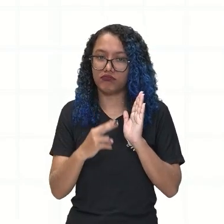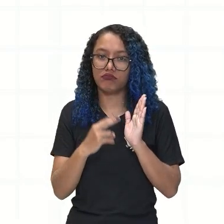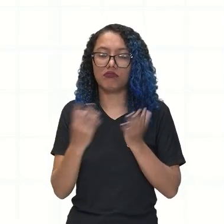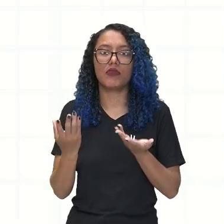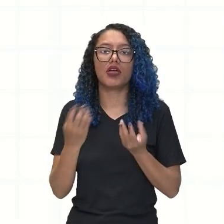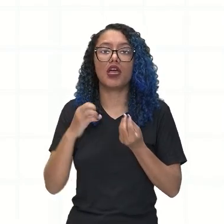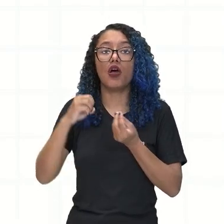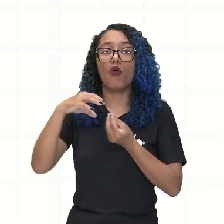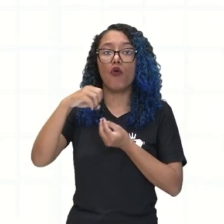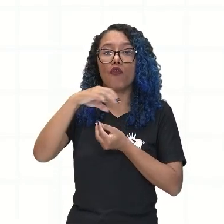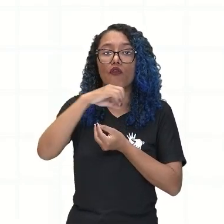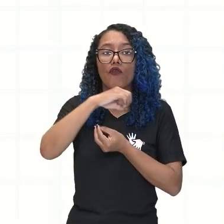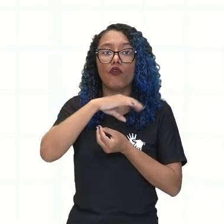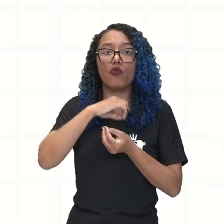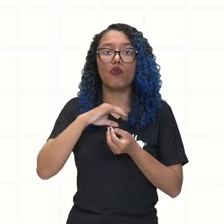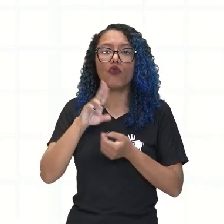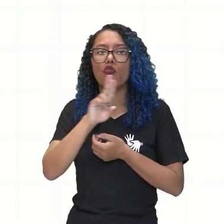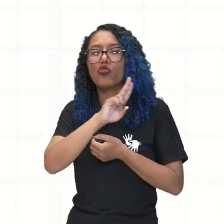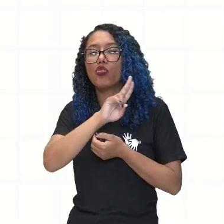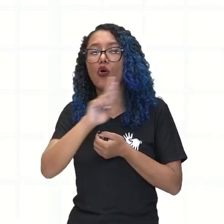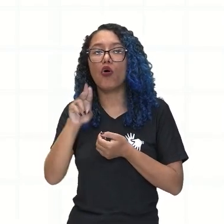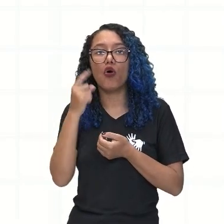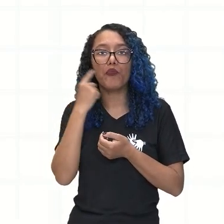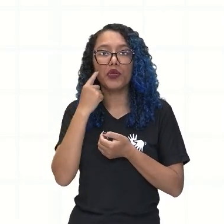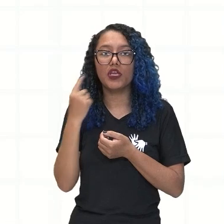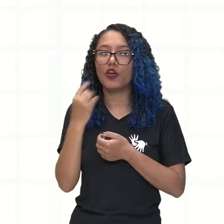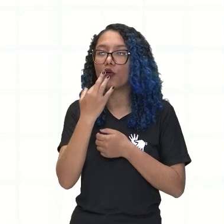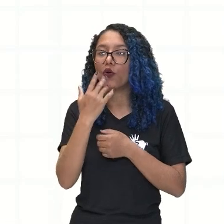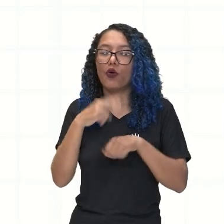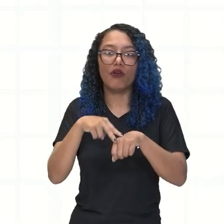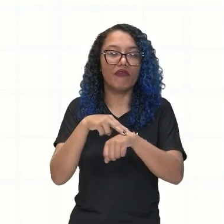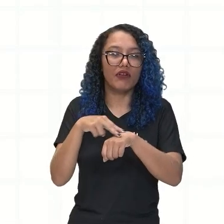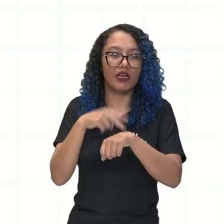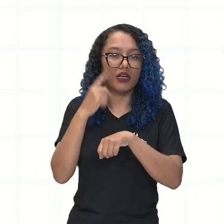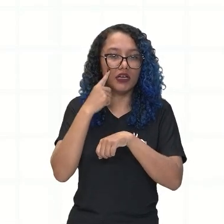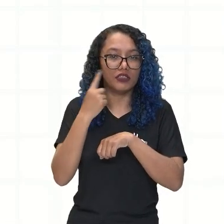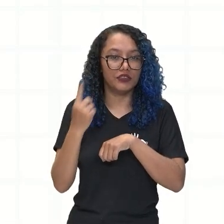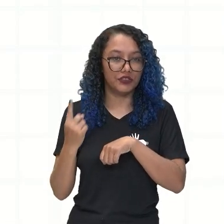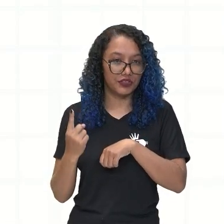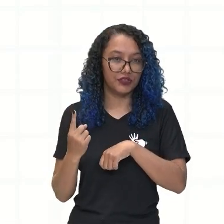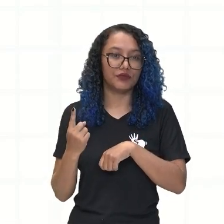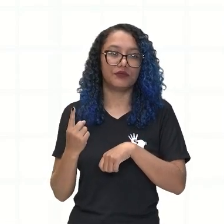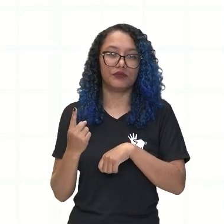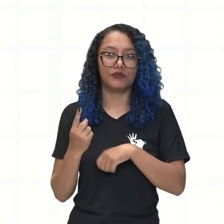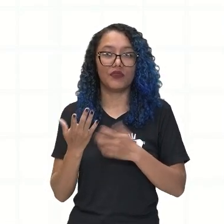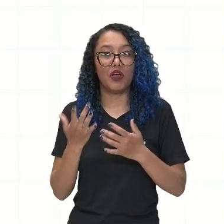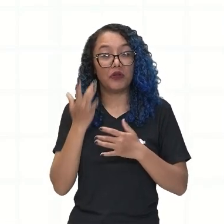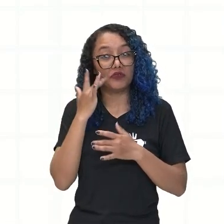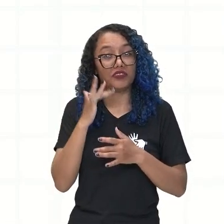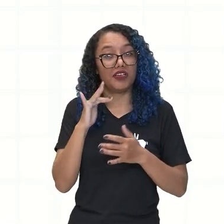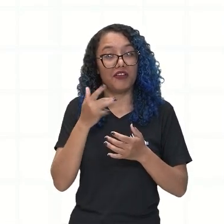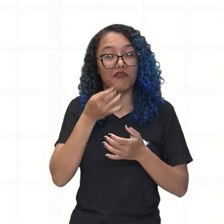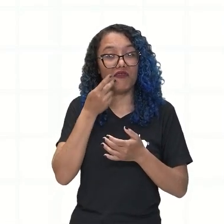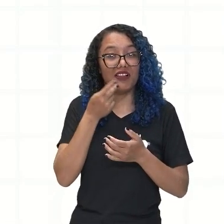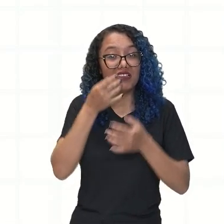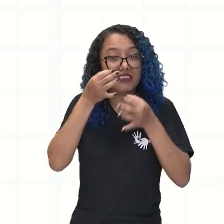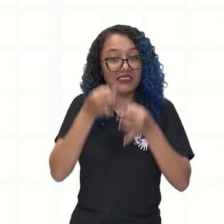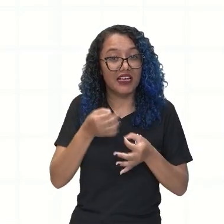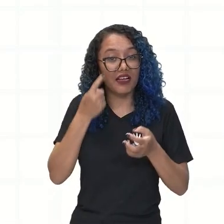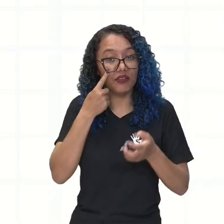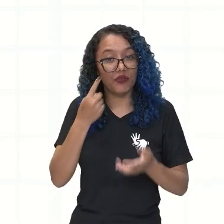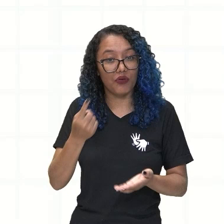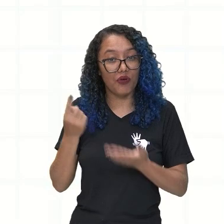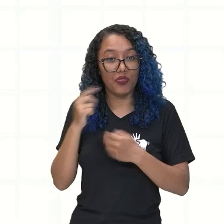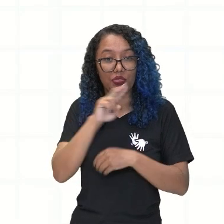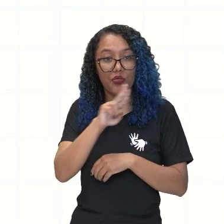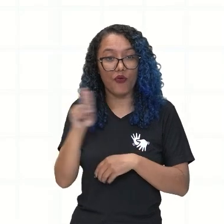ele vai indicar aqui o nome do fungo, o nome científico do fungo. Não sei se eu vou falar corretamente aqui, ó. Tá aqui o nome dele, olha aqui, ó.